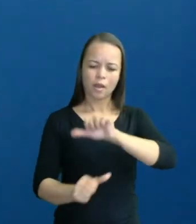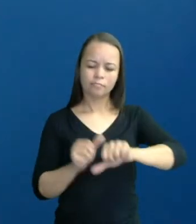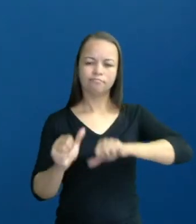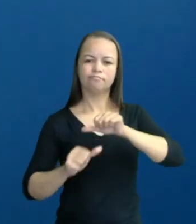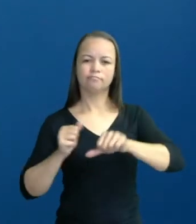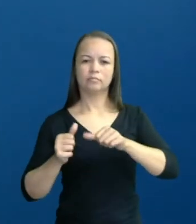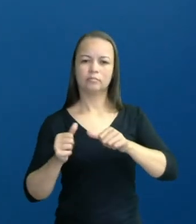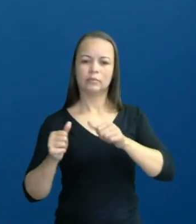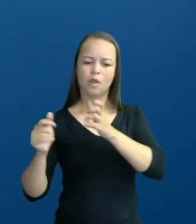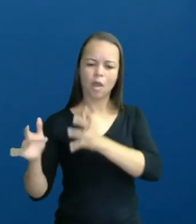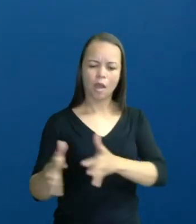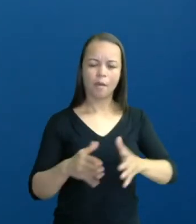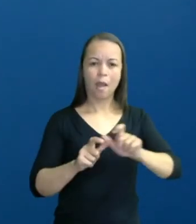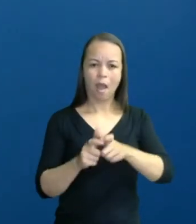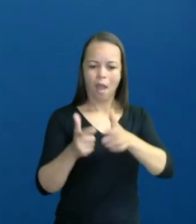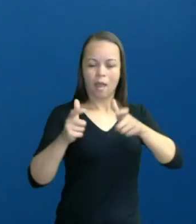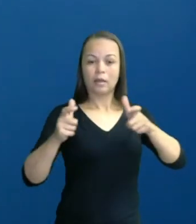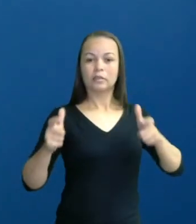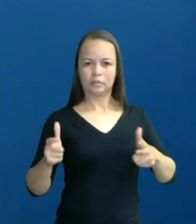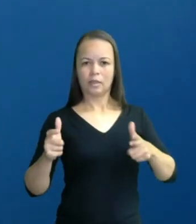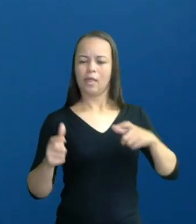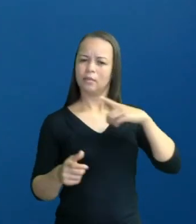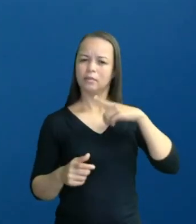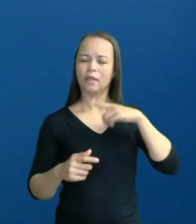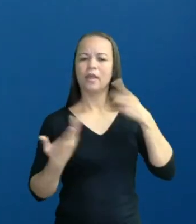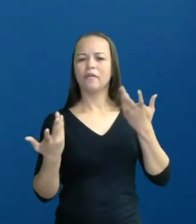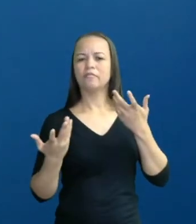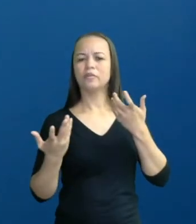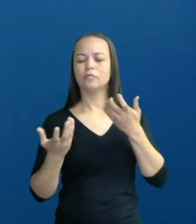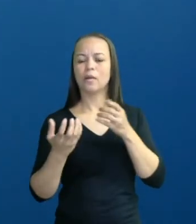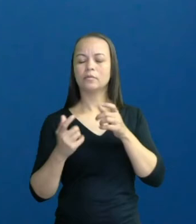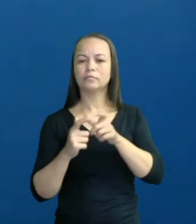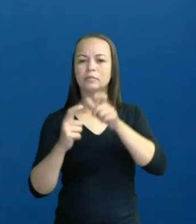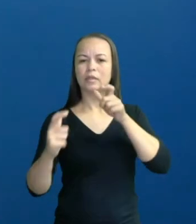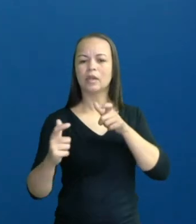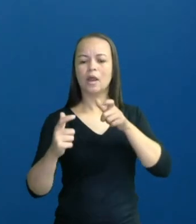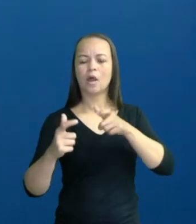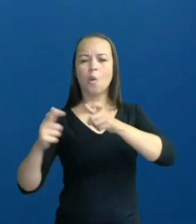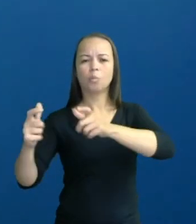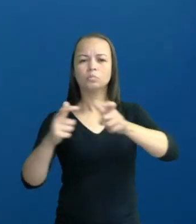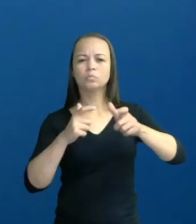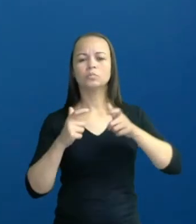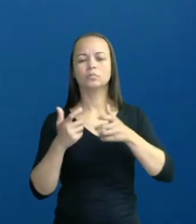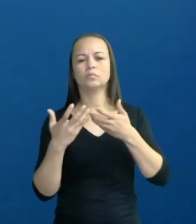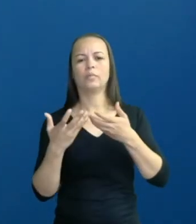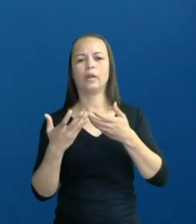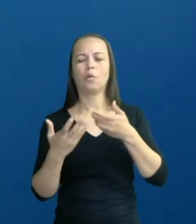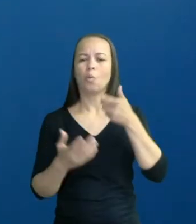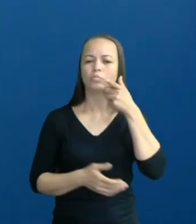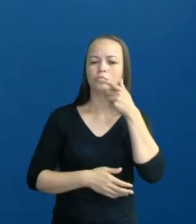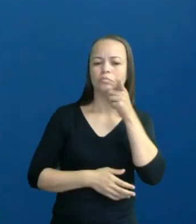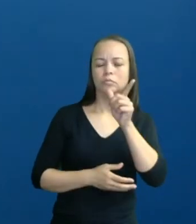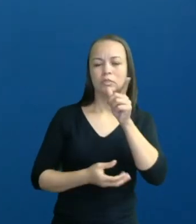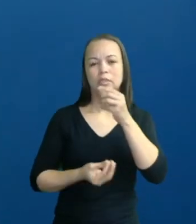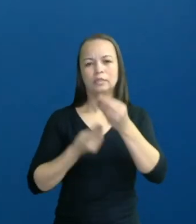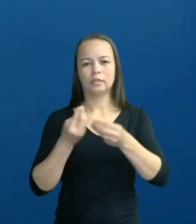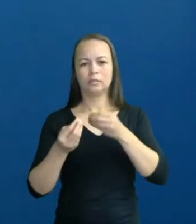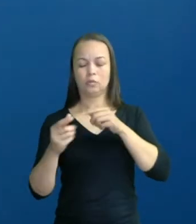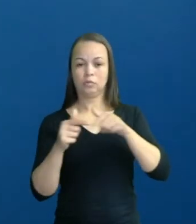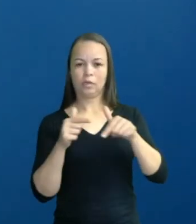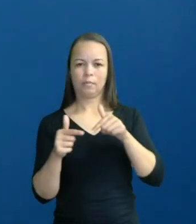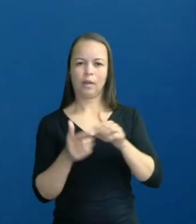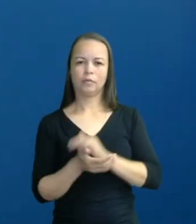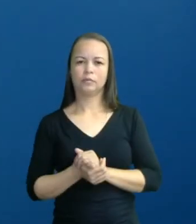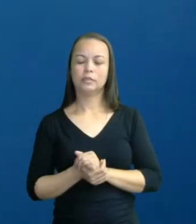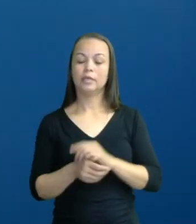office, o trabalho em casa. Exatamente. Nós professores, a gente está o tempo todo trabalhando, dando